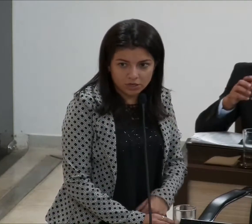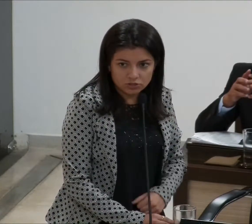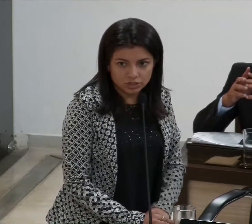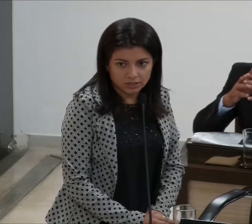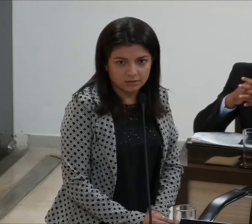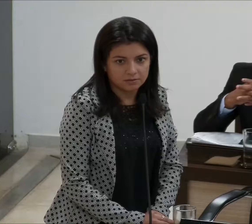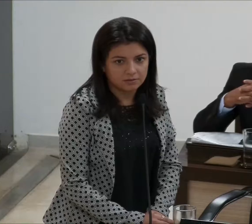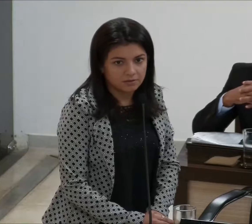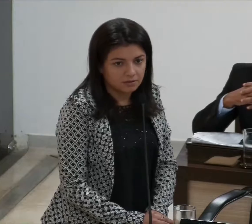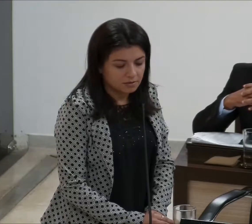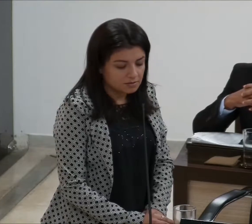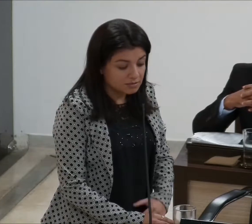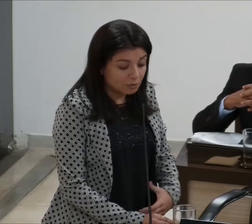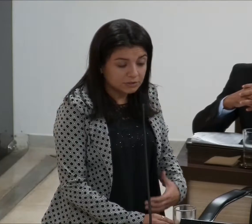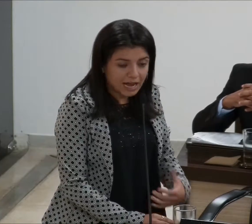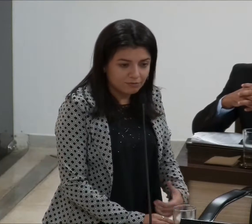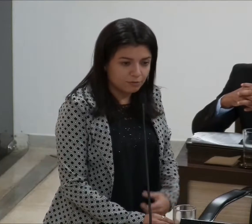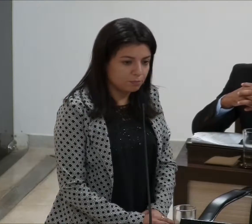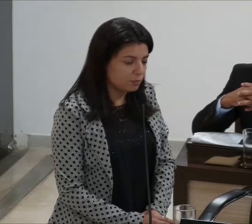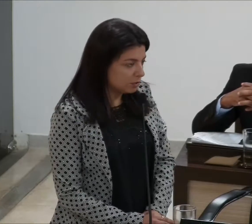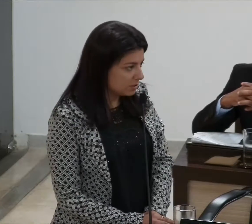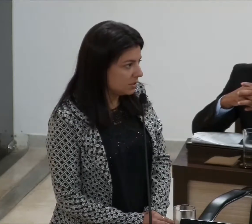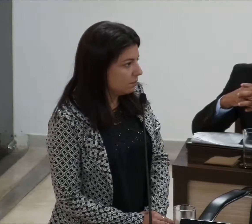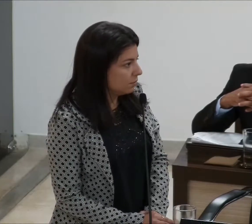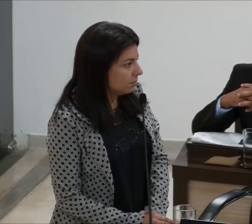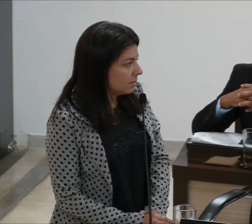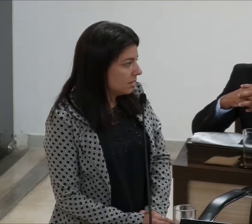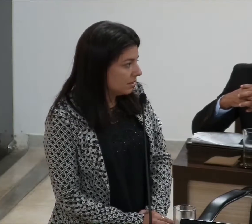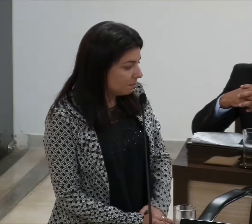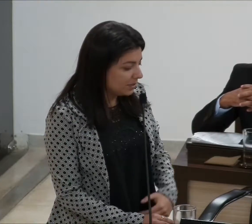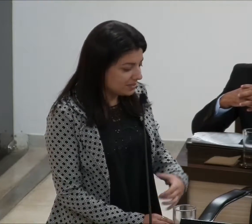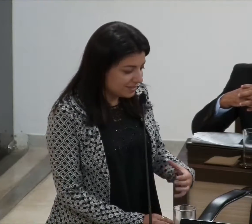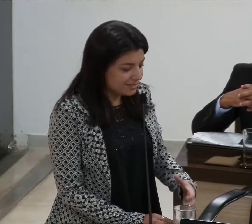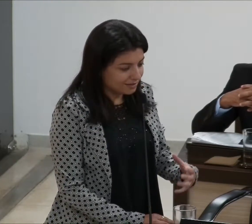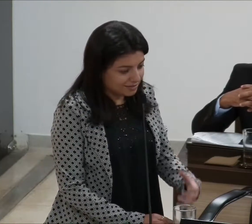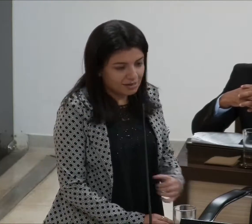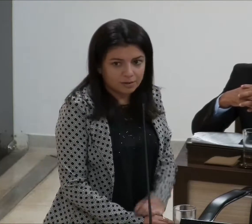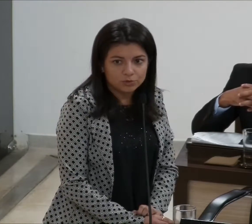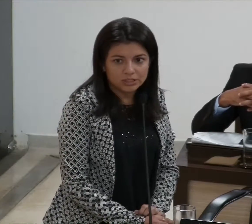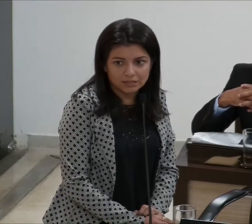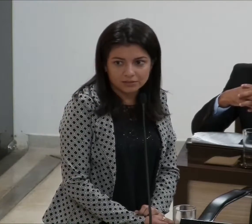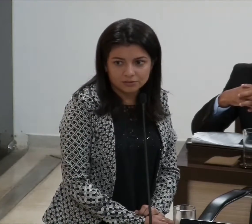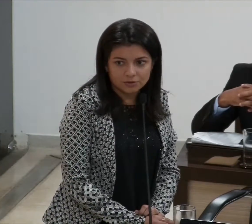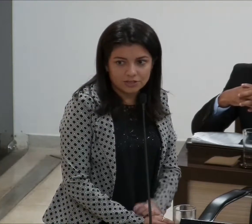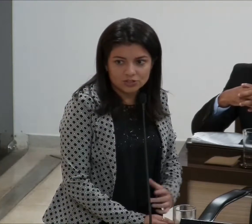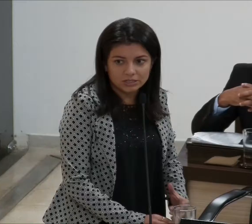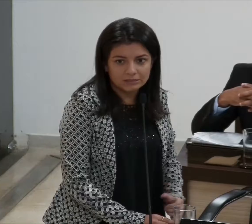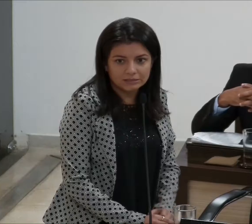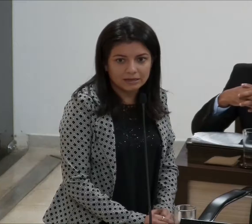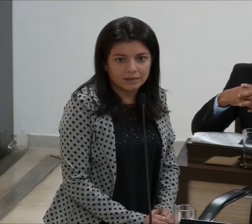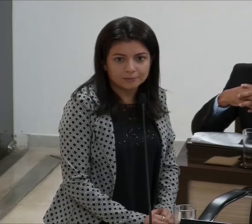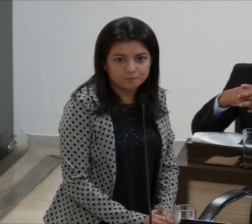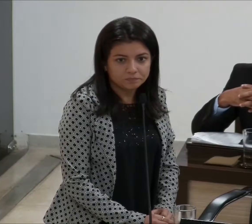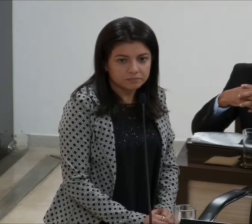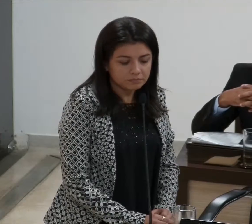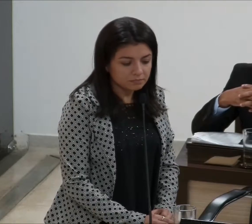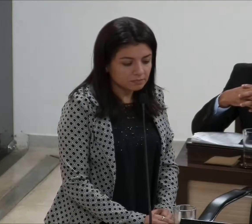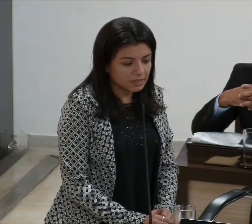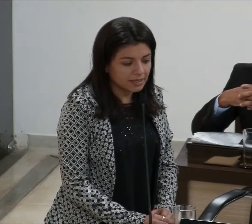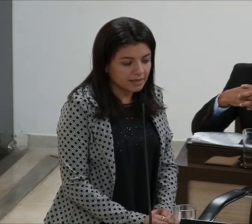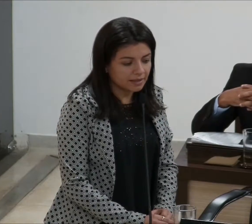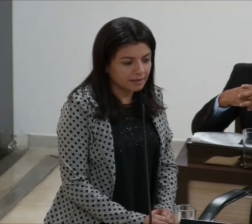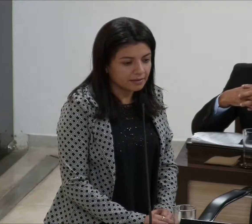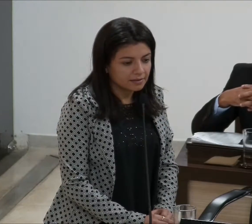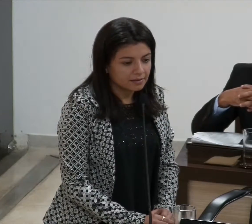uma política saudável para o município, precisa ter harmonia. Não adianta